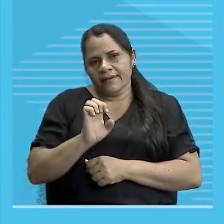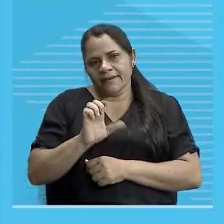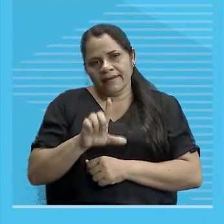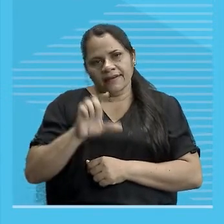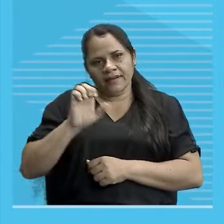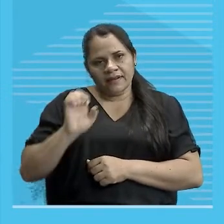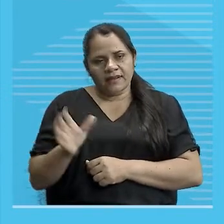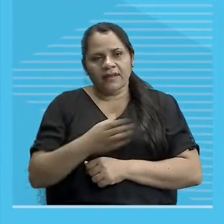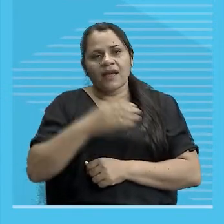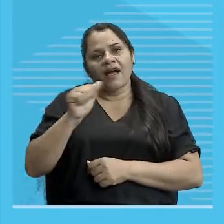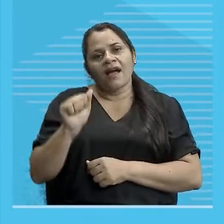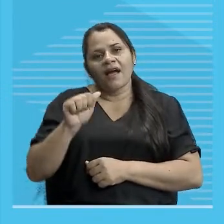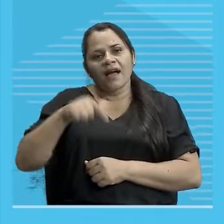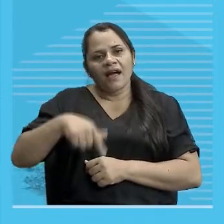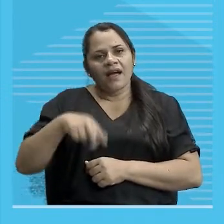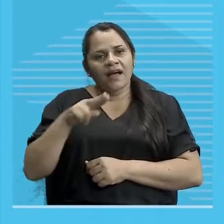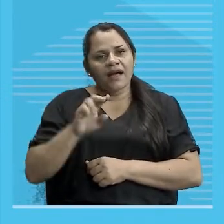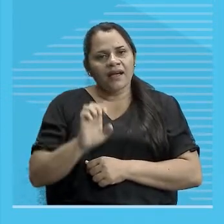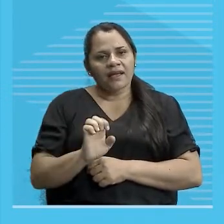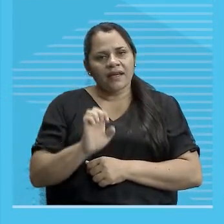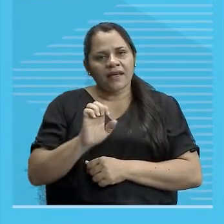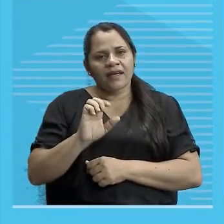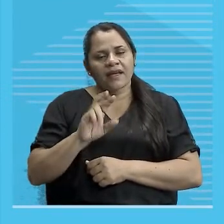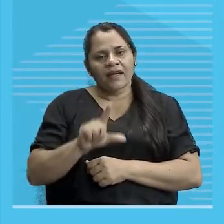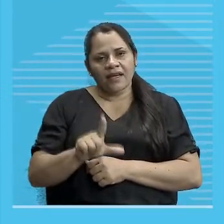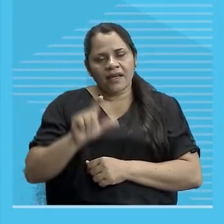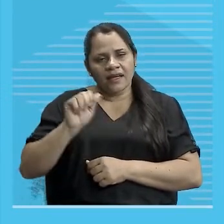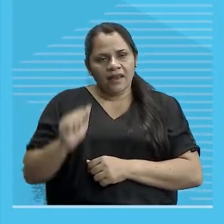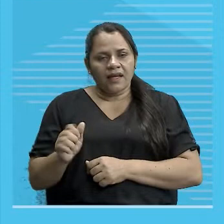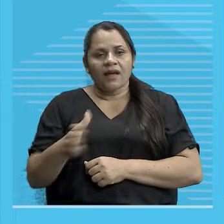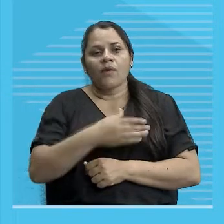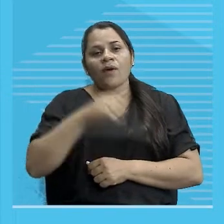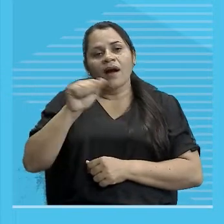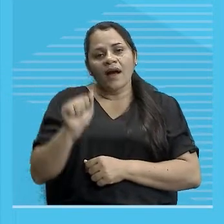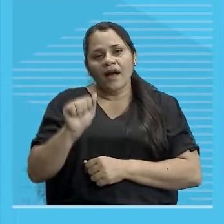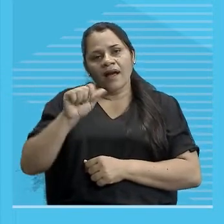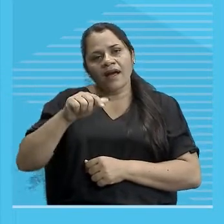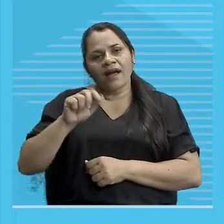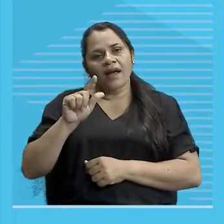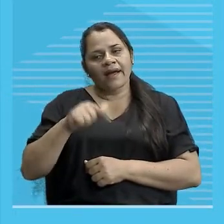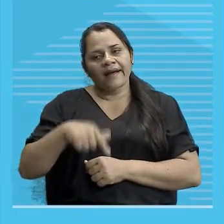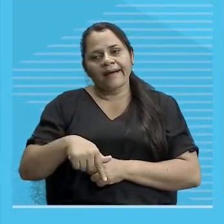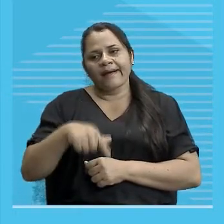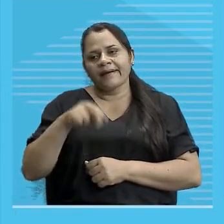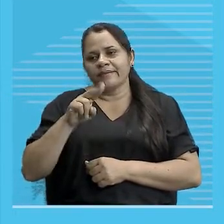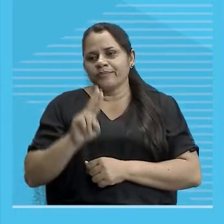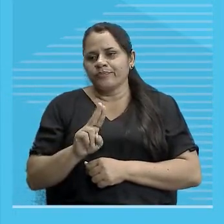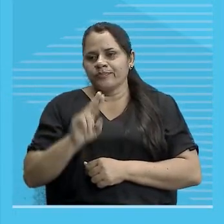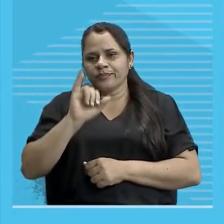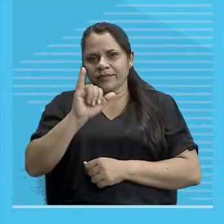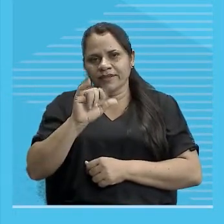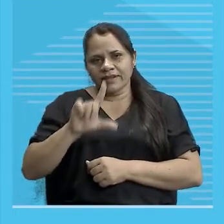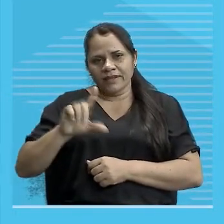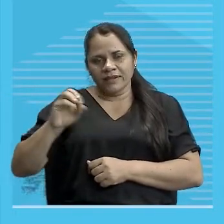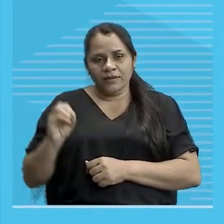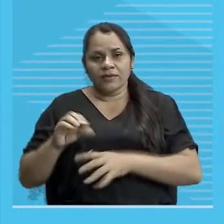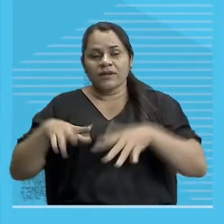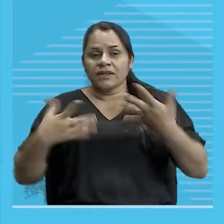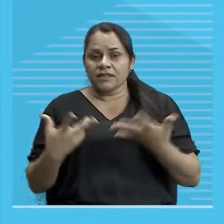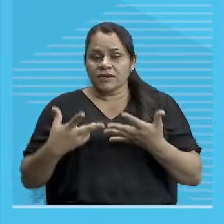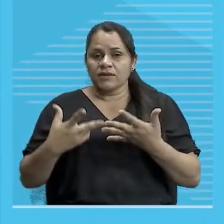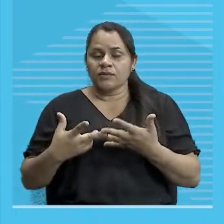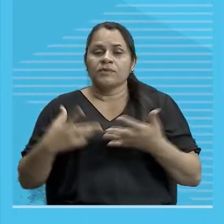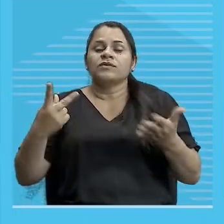pronome demonstrativo a, além do relativo a qual ou a forma plural às quais desse relativo. Então, são situações